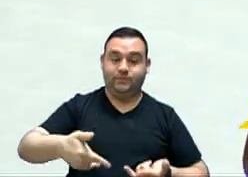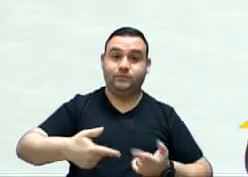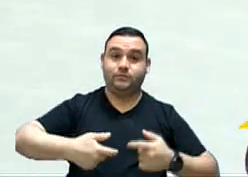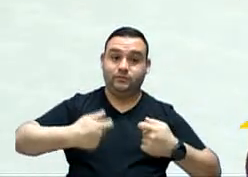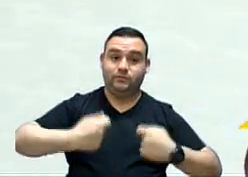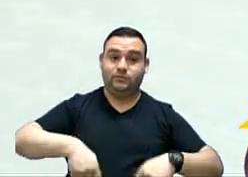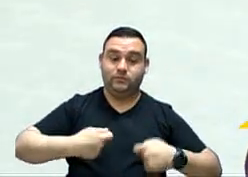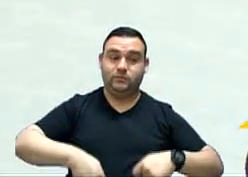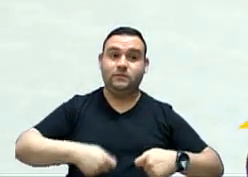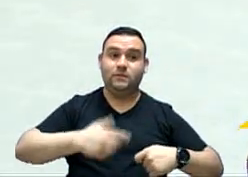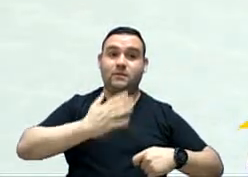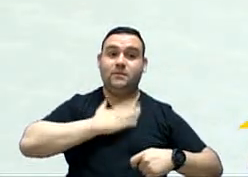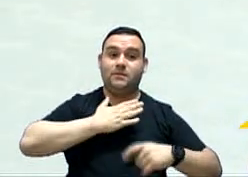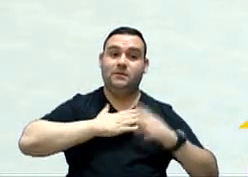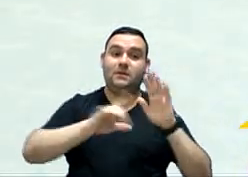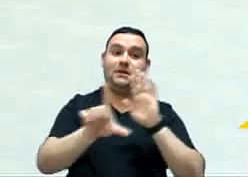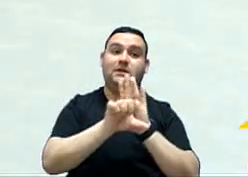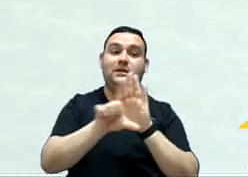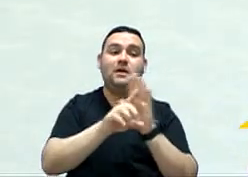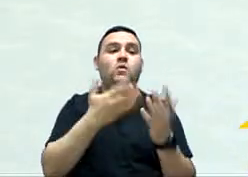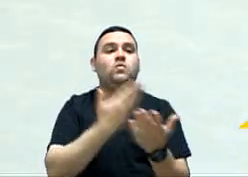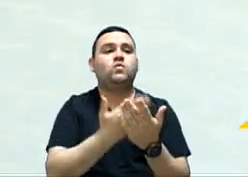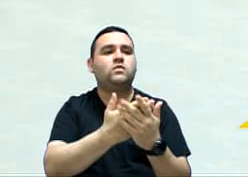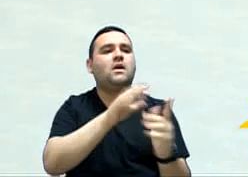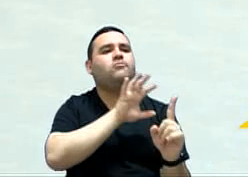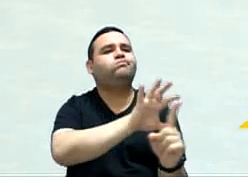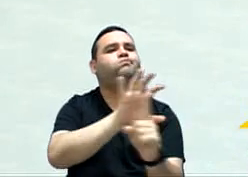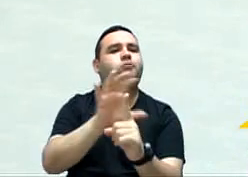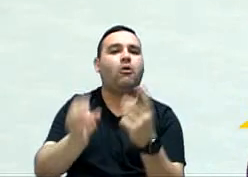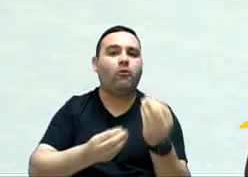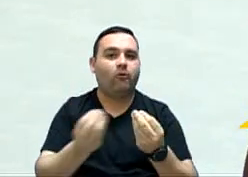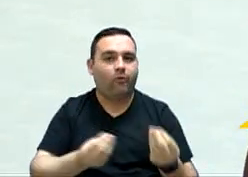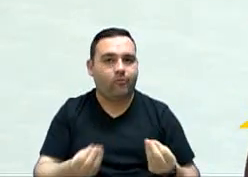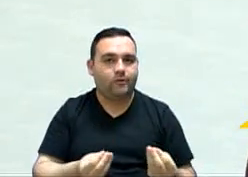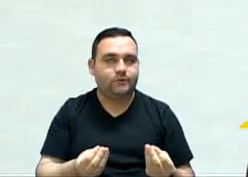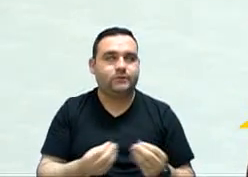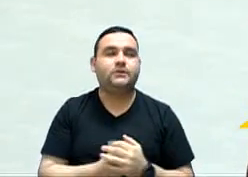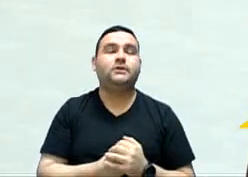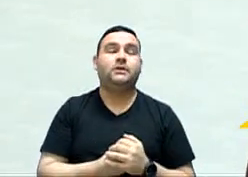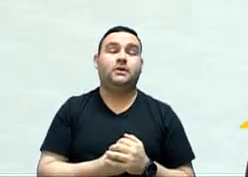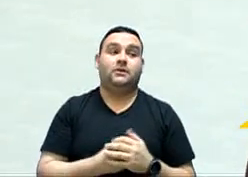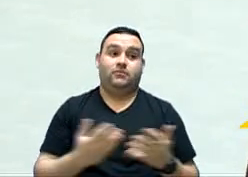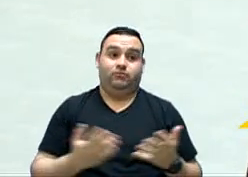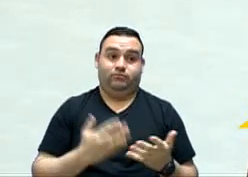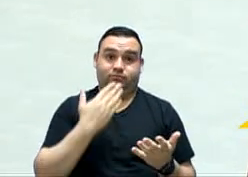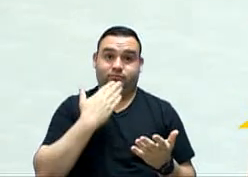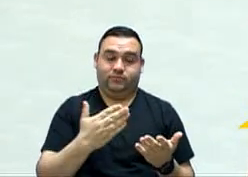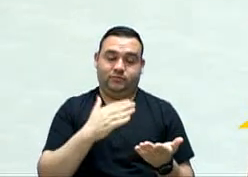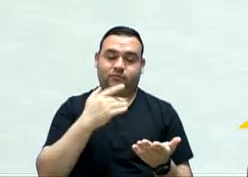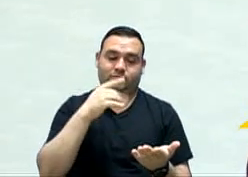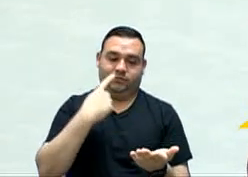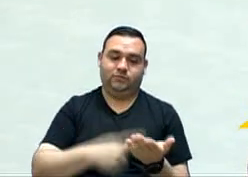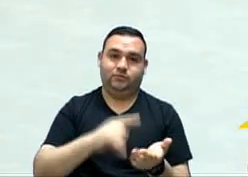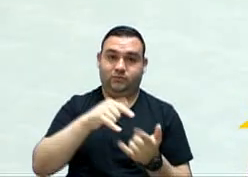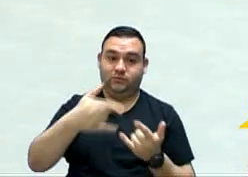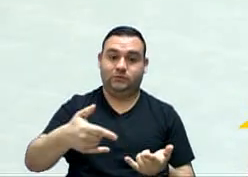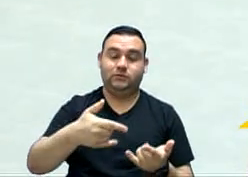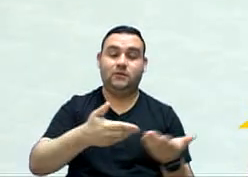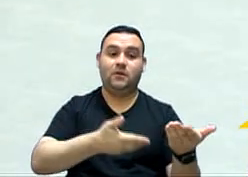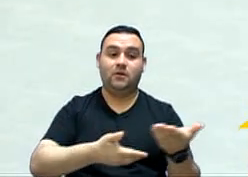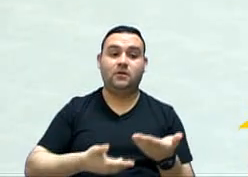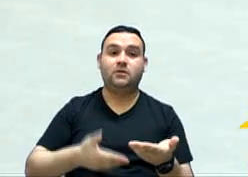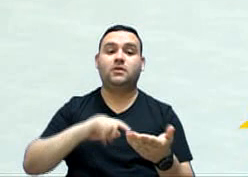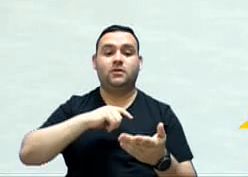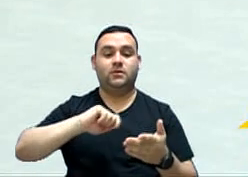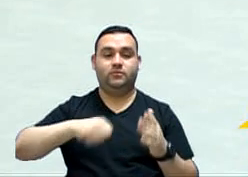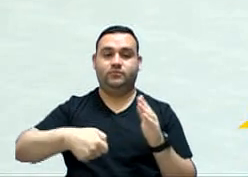teria que submeter à minha lei de impacto de vizinhança. Eu estou pedindo esse contrato todo e estou entrando